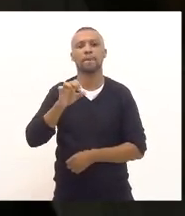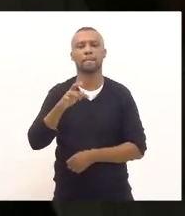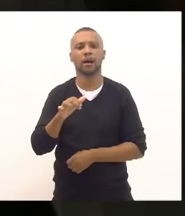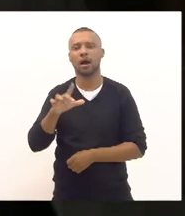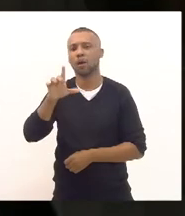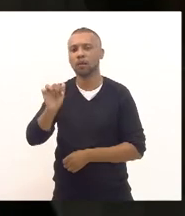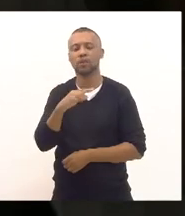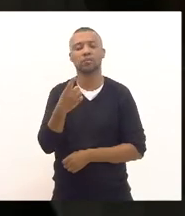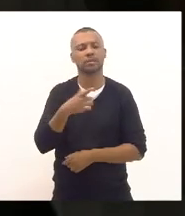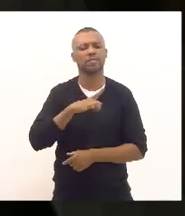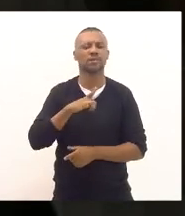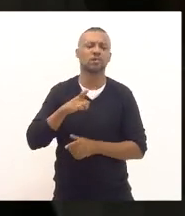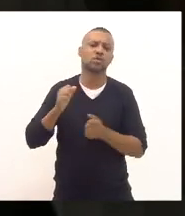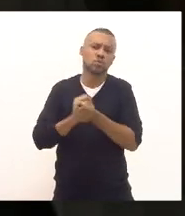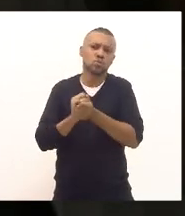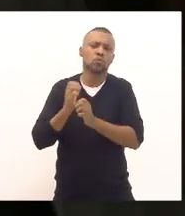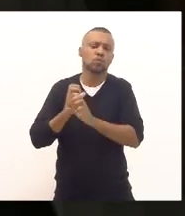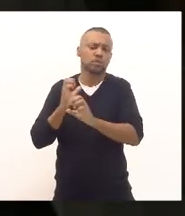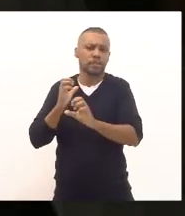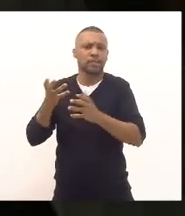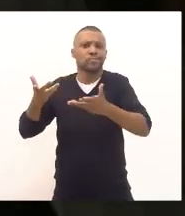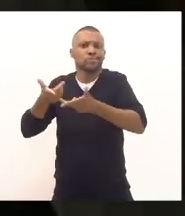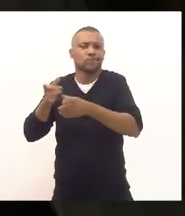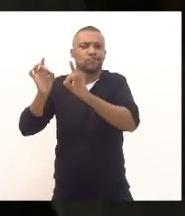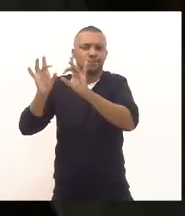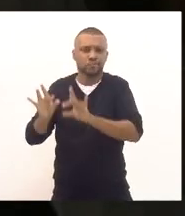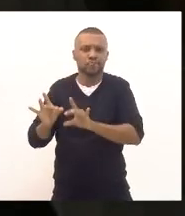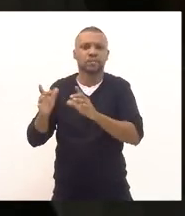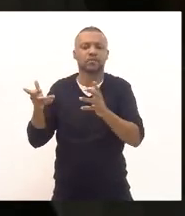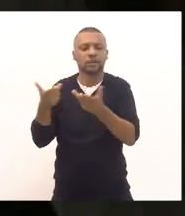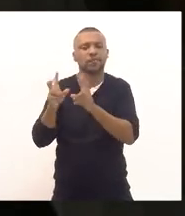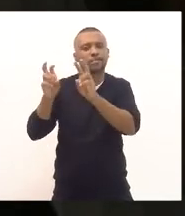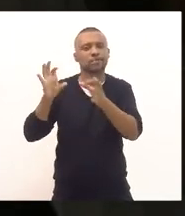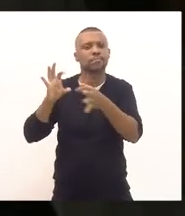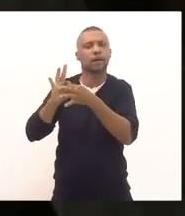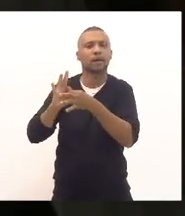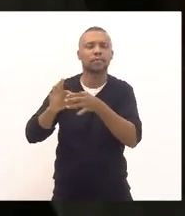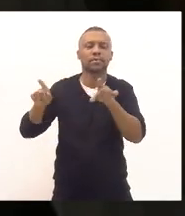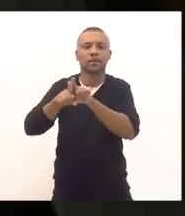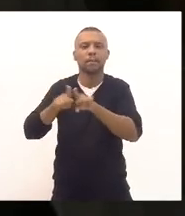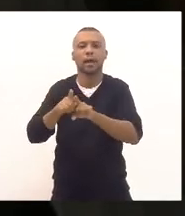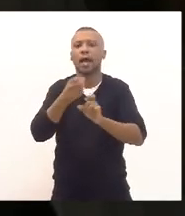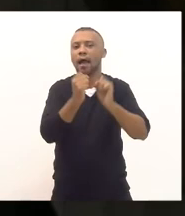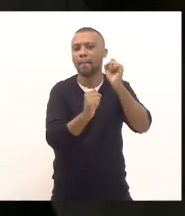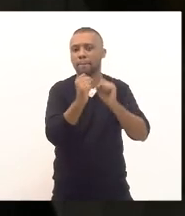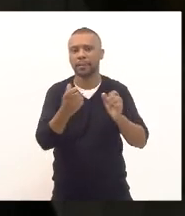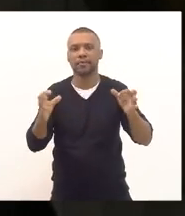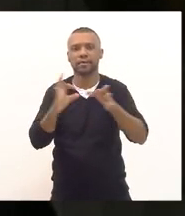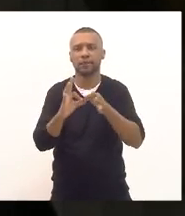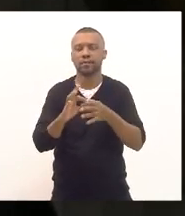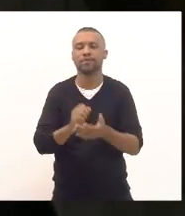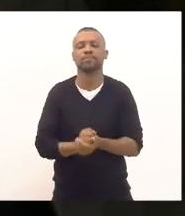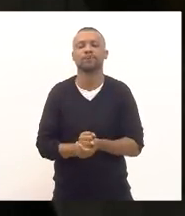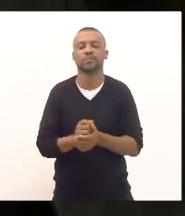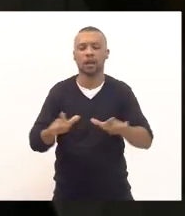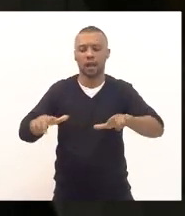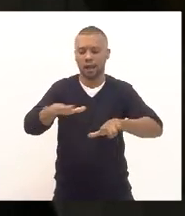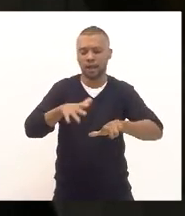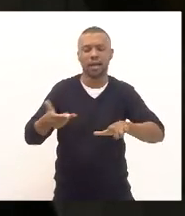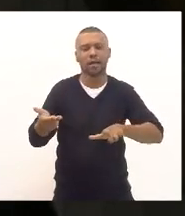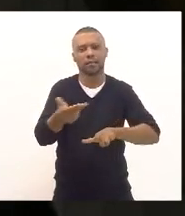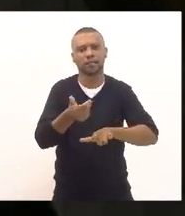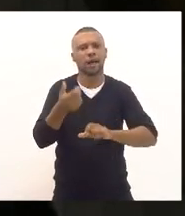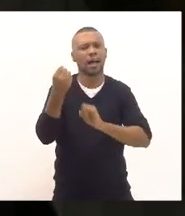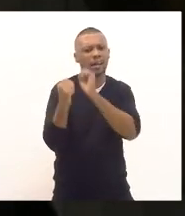importante Engenheiro especialista qualificado no tema ligado à com o papa também é a planta a